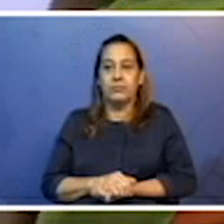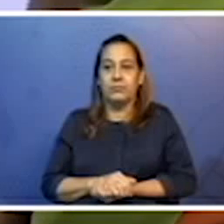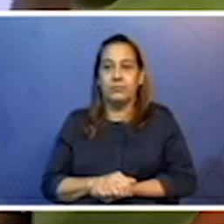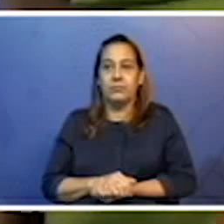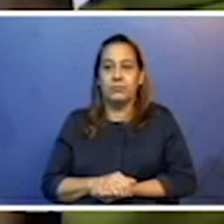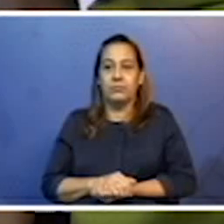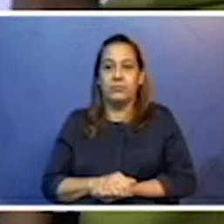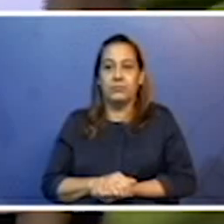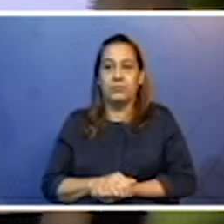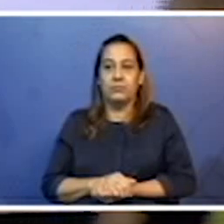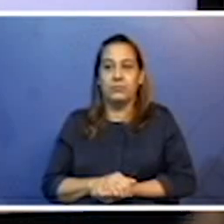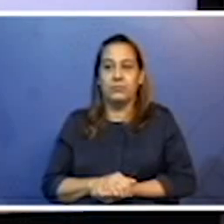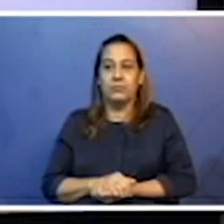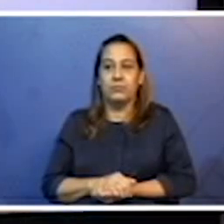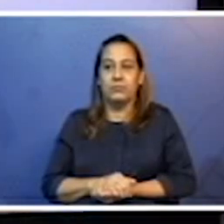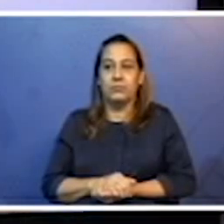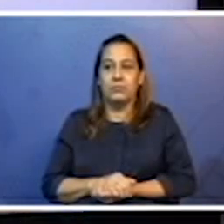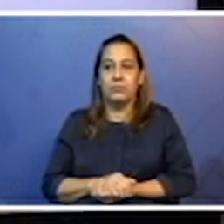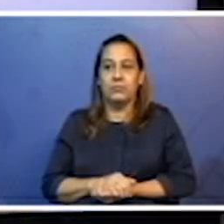Façam lá.